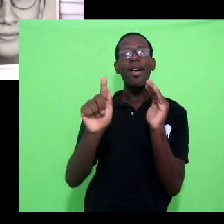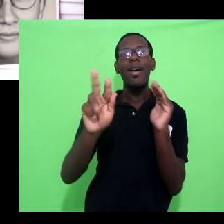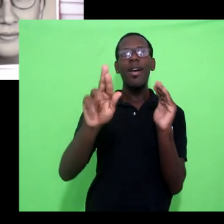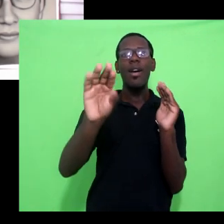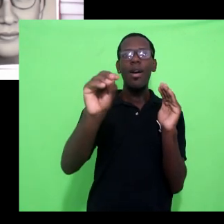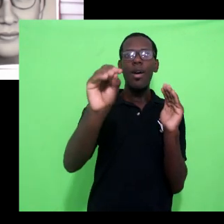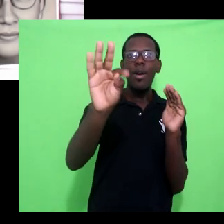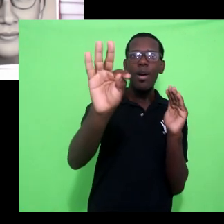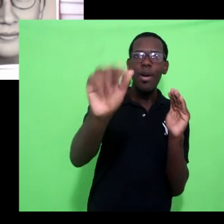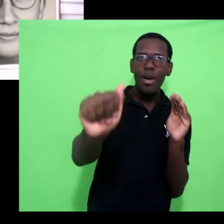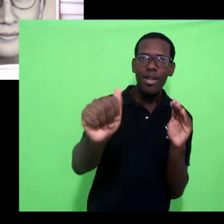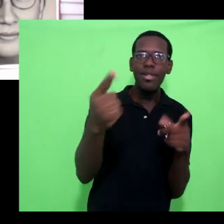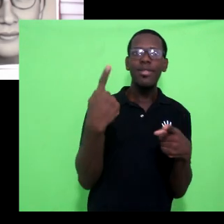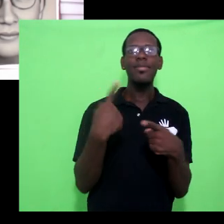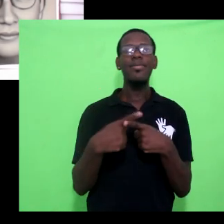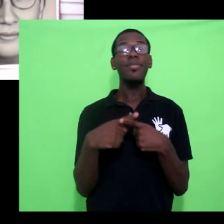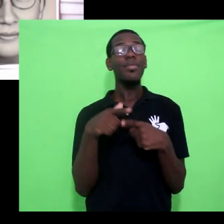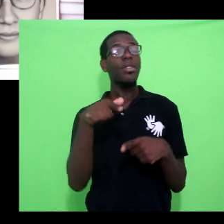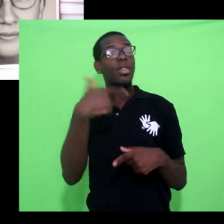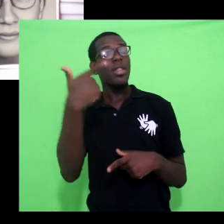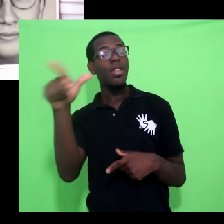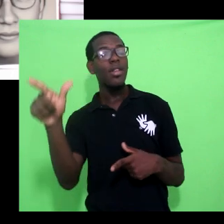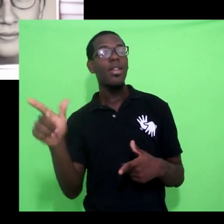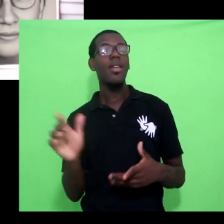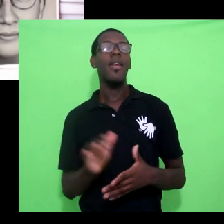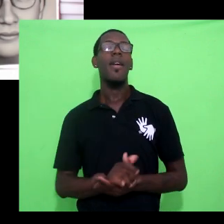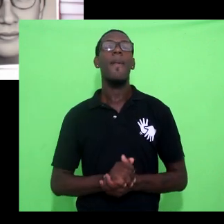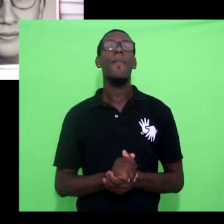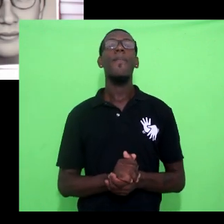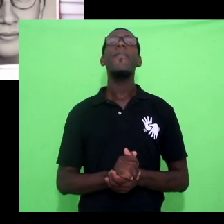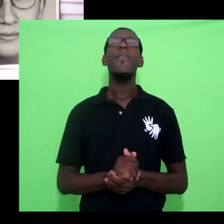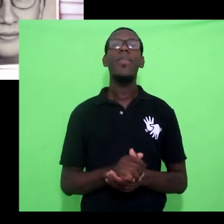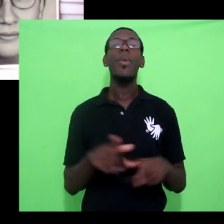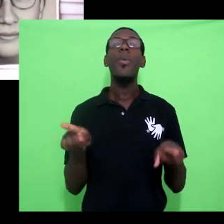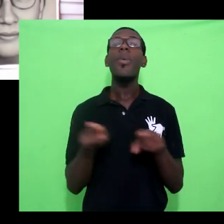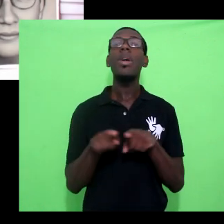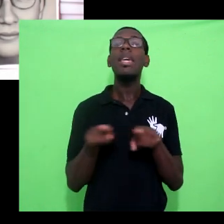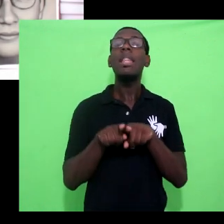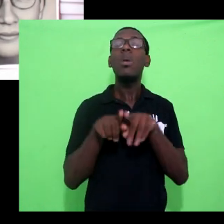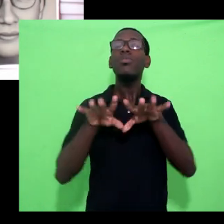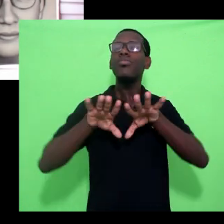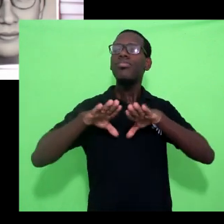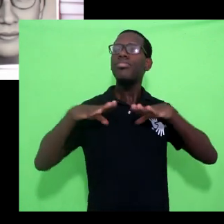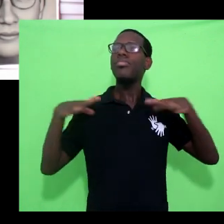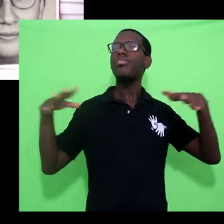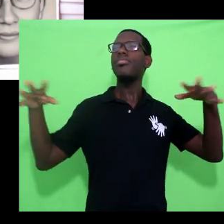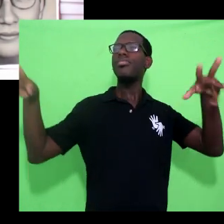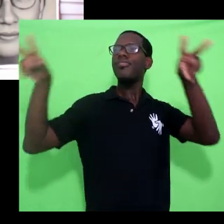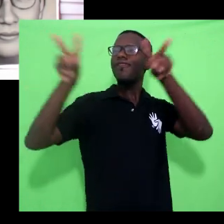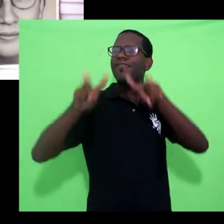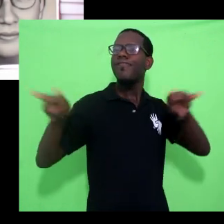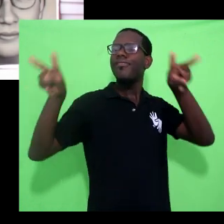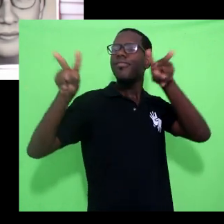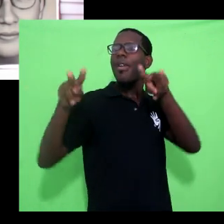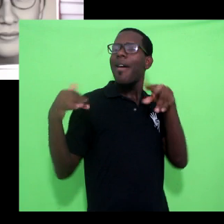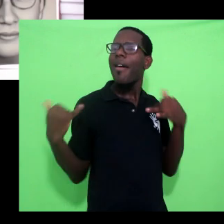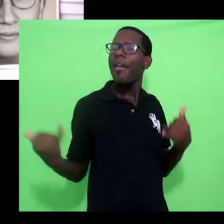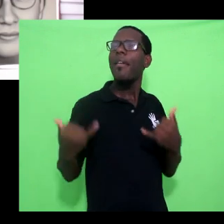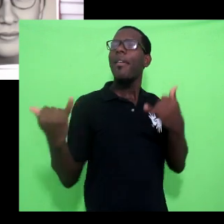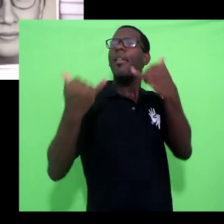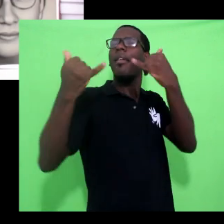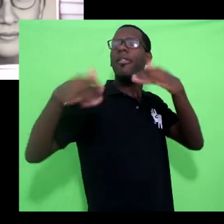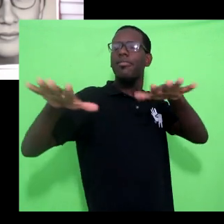né? Então nós visitamos Porto de Iguaçu, Casa da Grota, outros